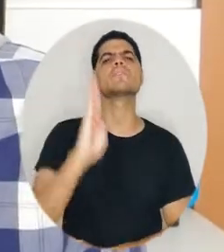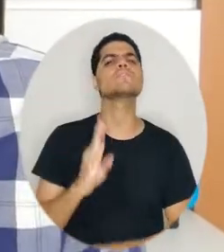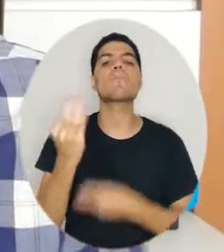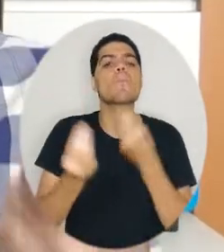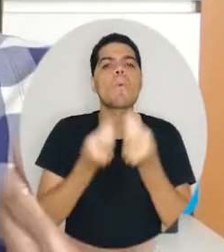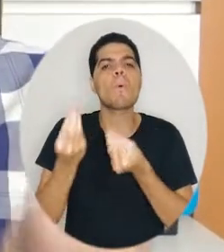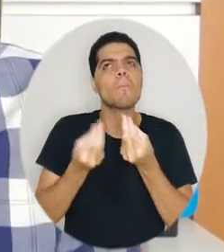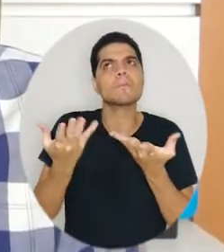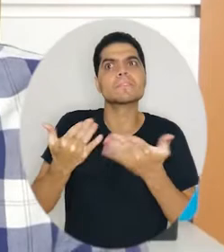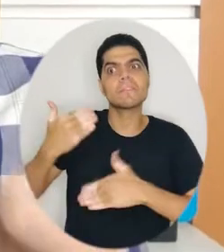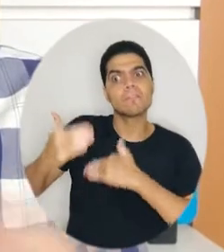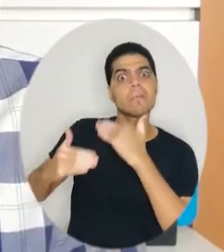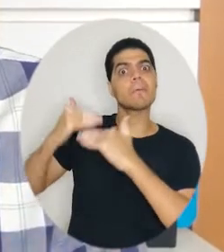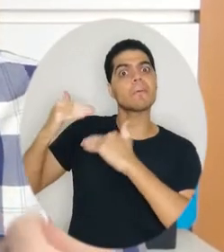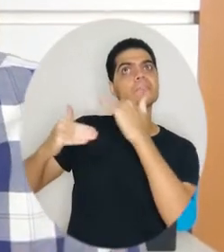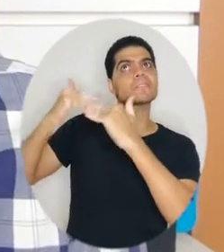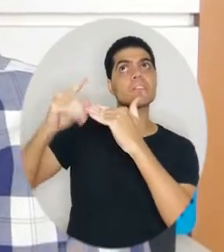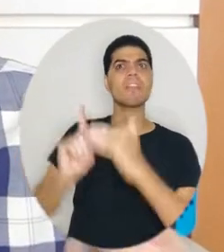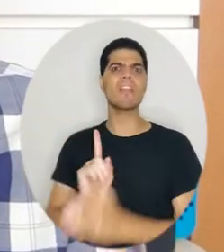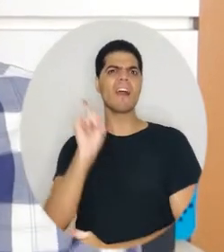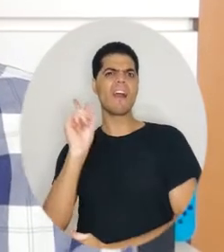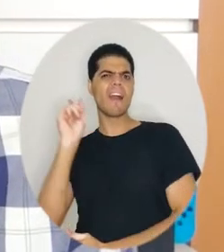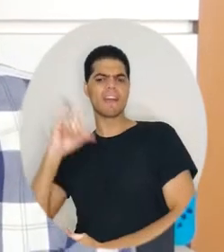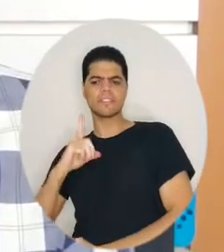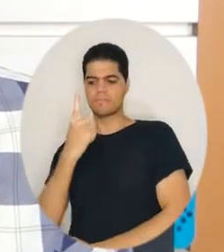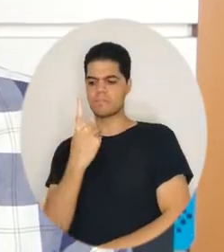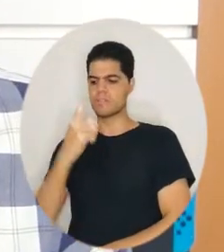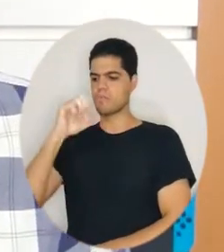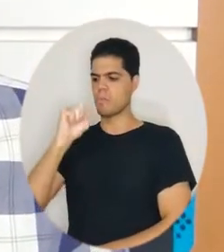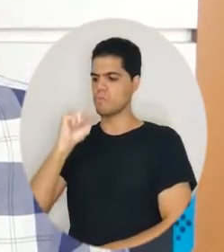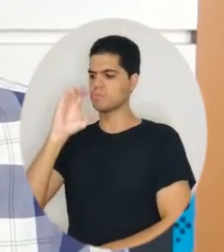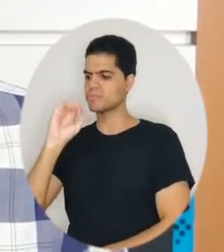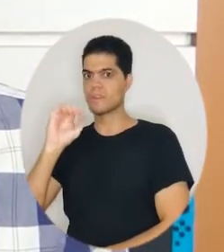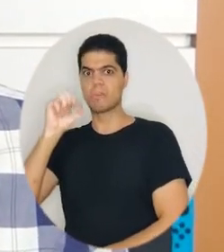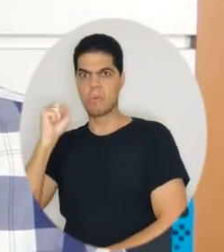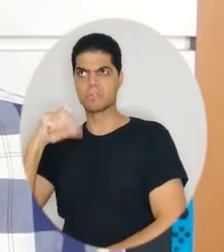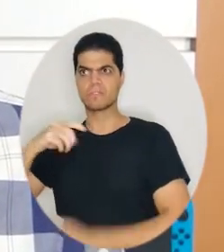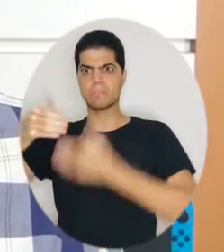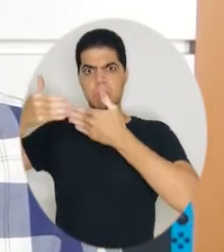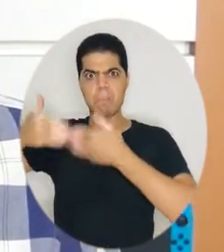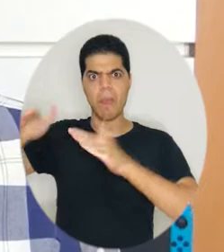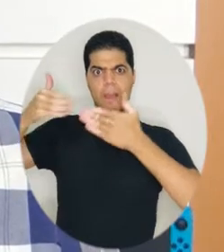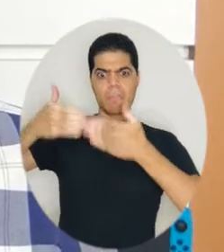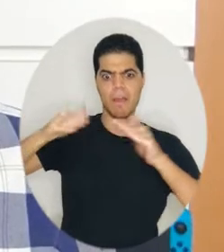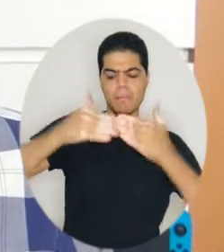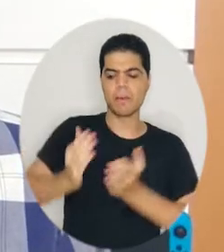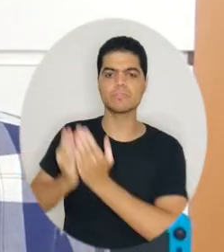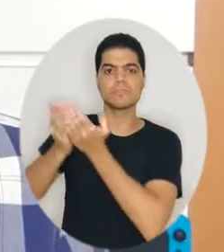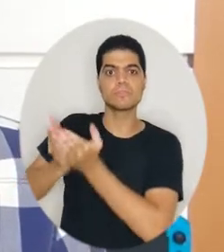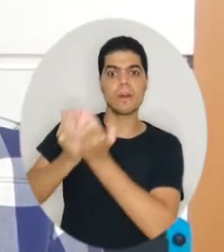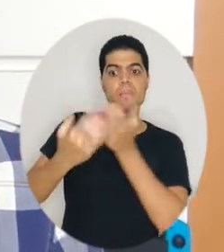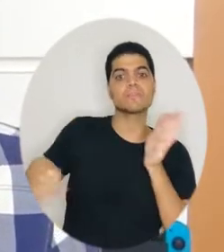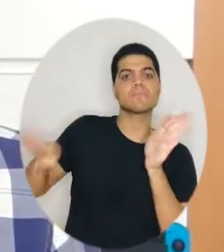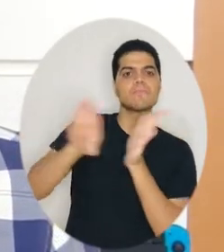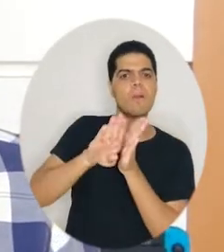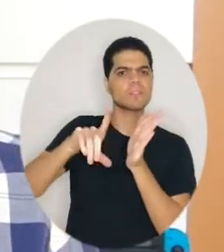progredindo desde 1808 então desde a abertura dos portos às Nações amigas Quando